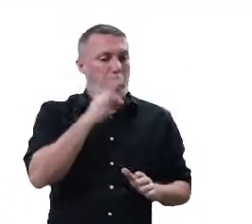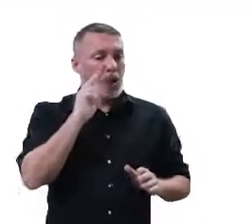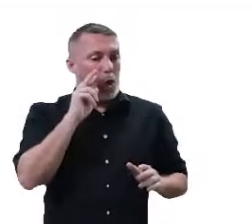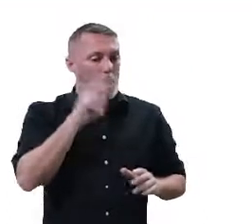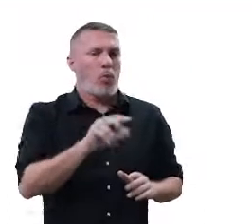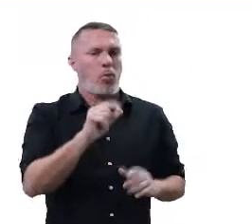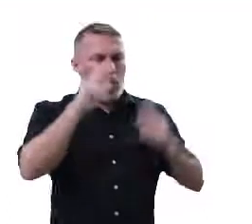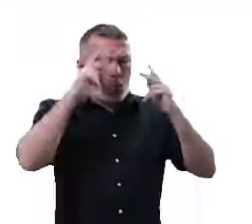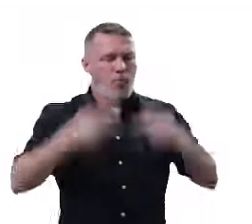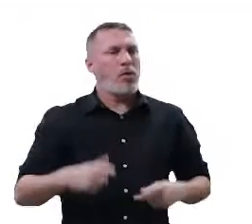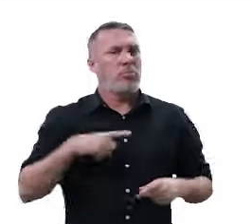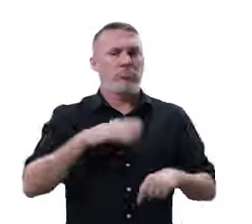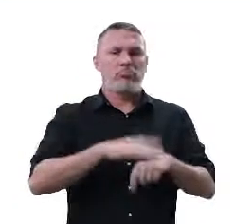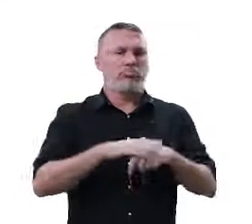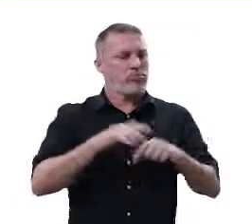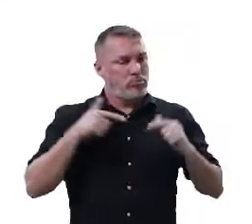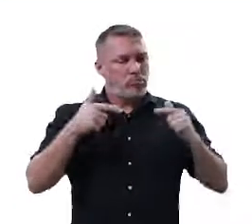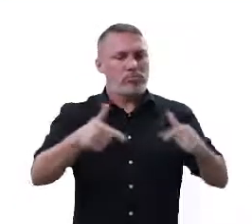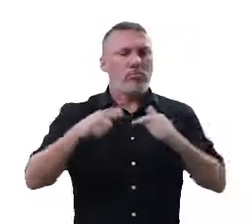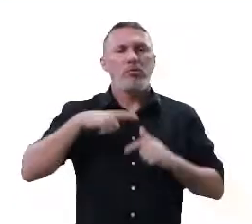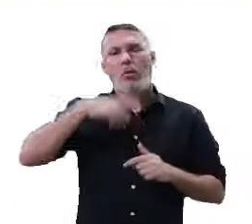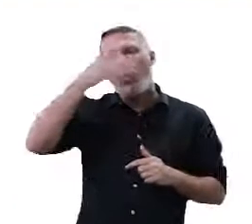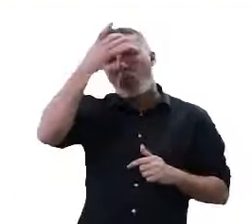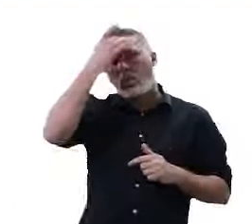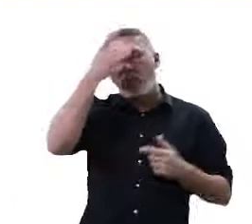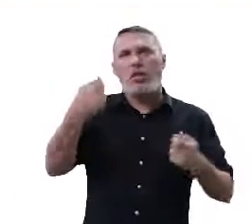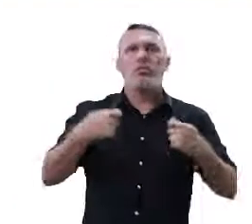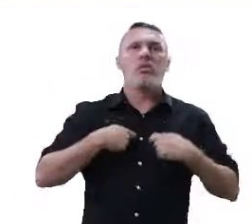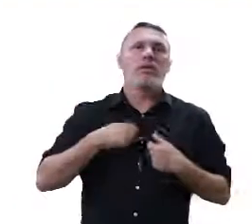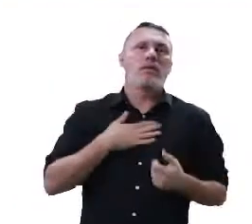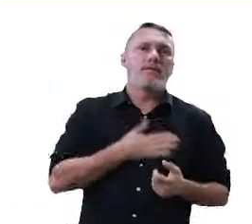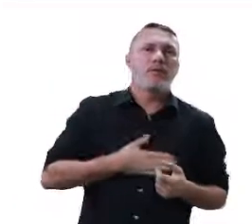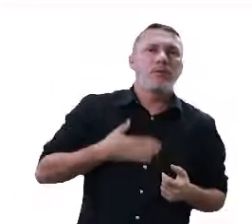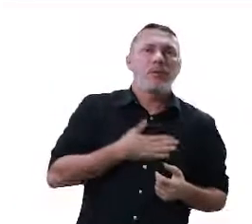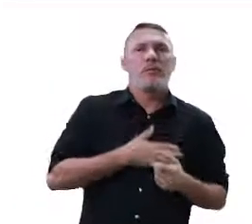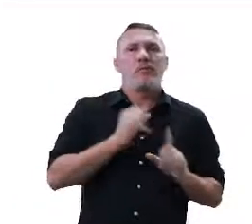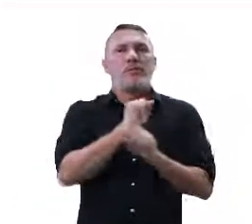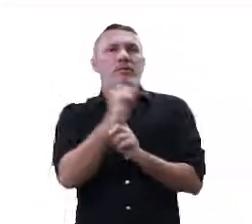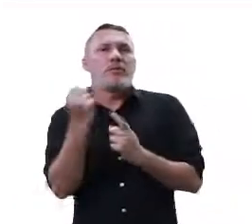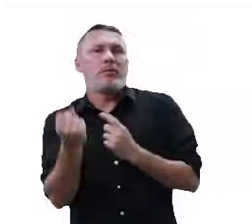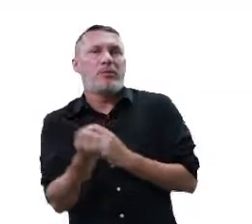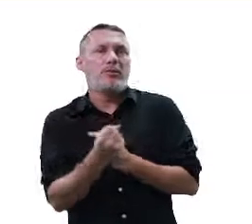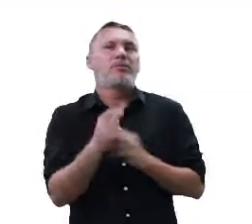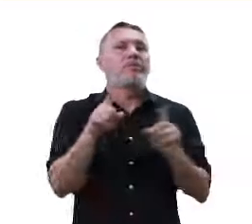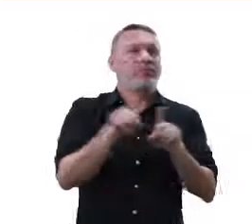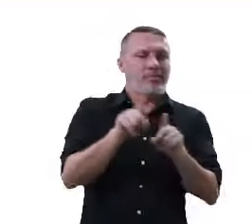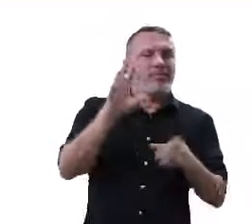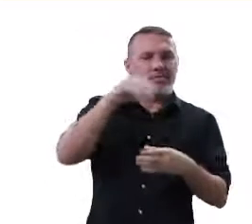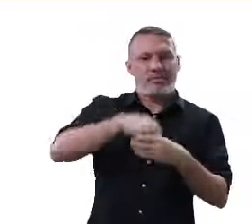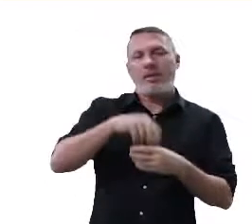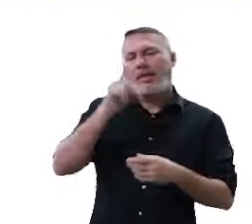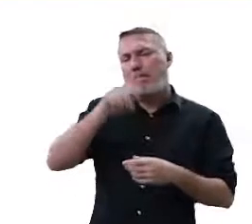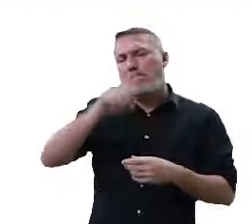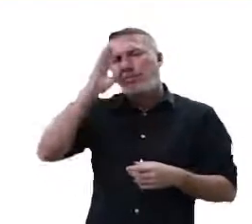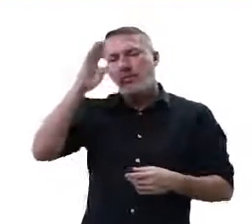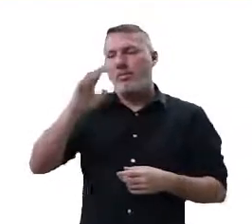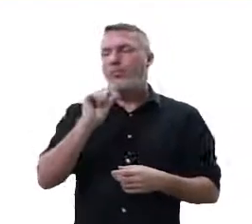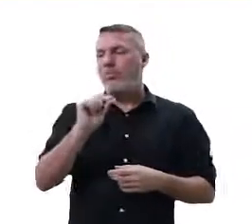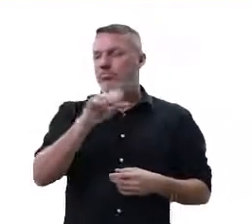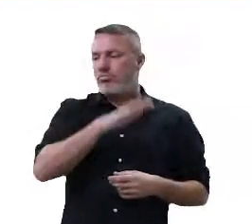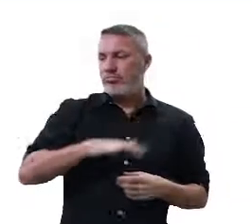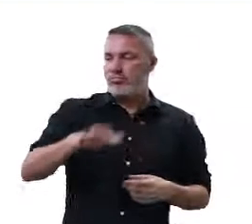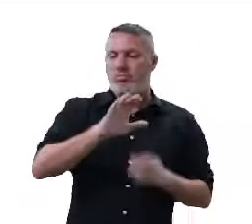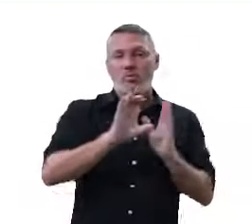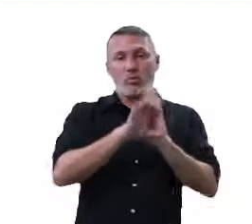Aqui não, aqui o homem age conscientemente para a satisfação dessas necessidades e entra exatamente aquele aspecto que é